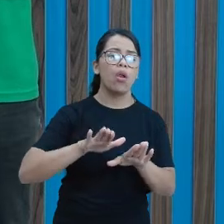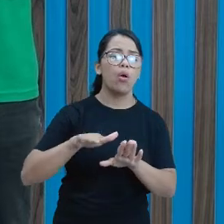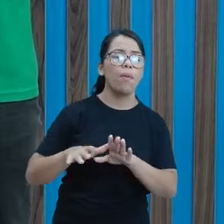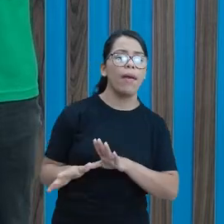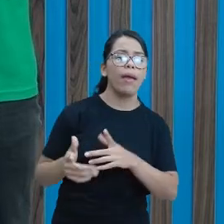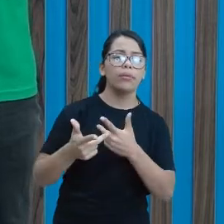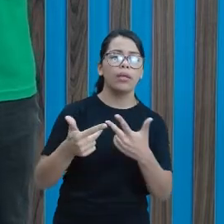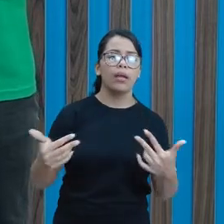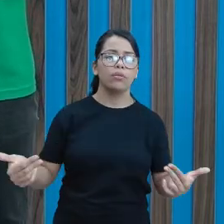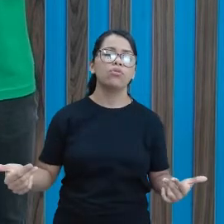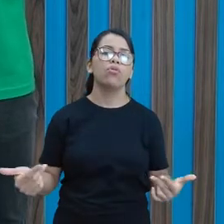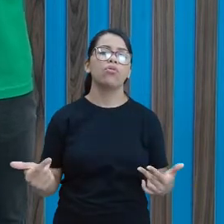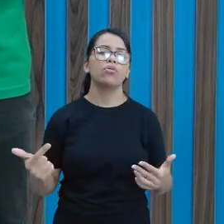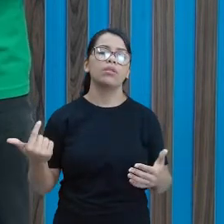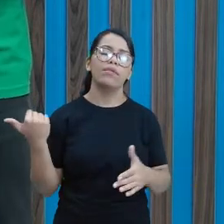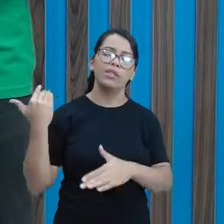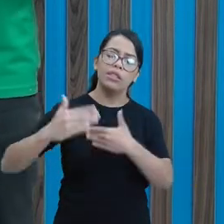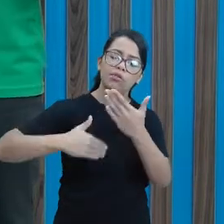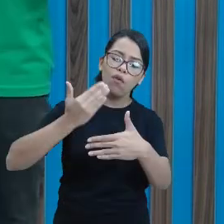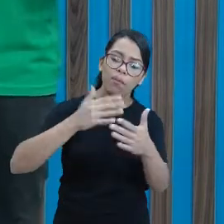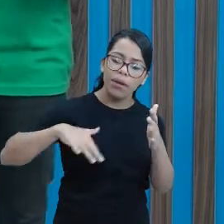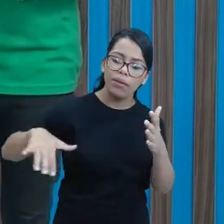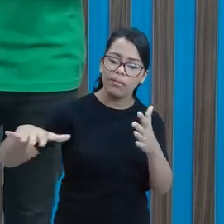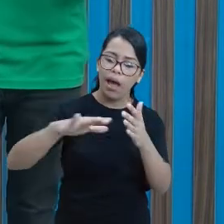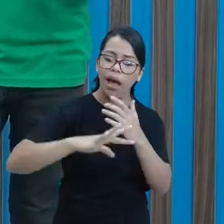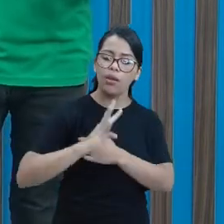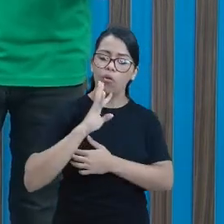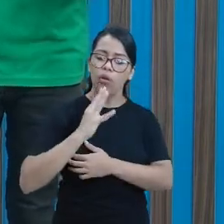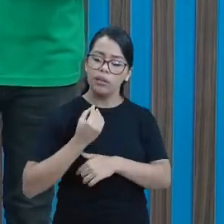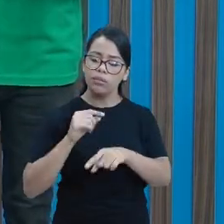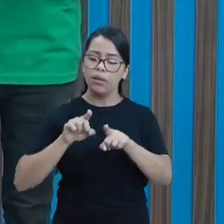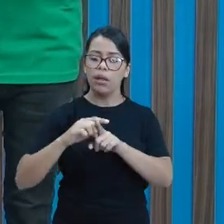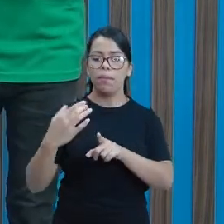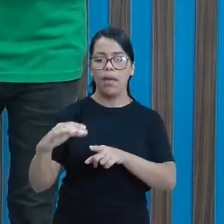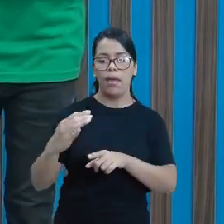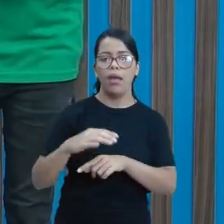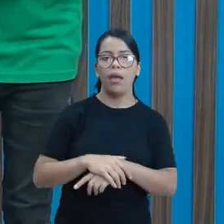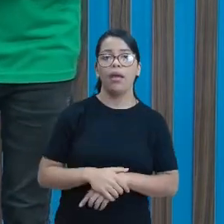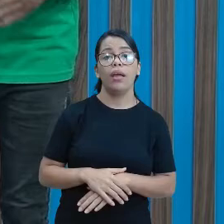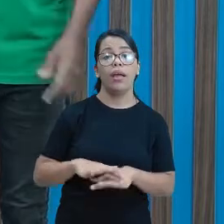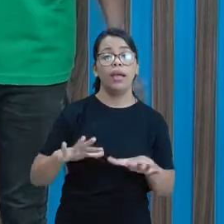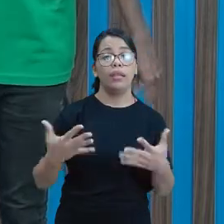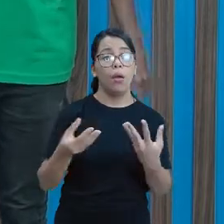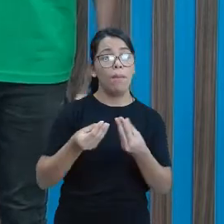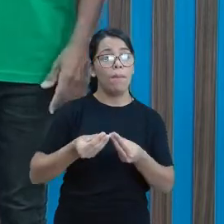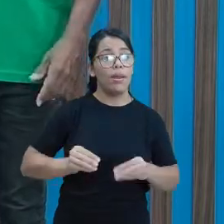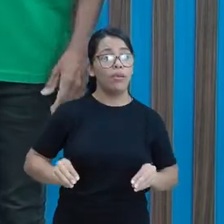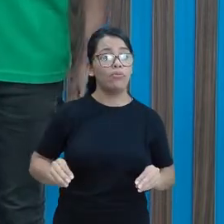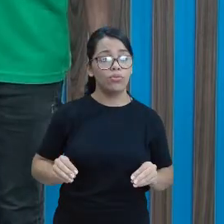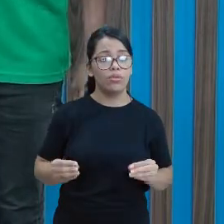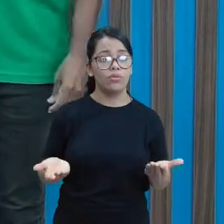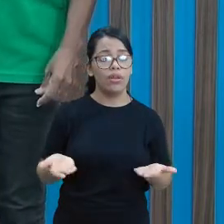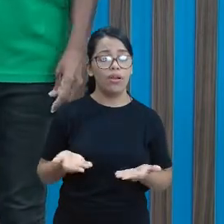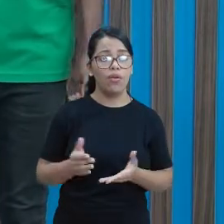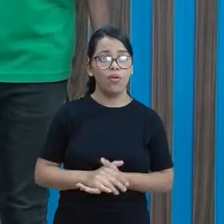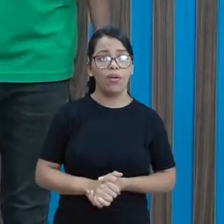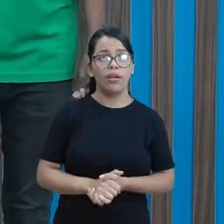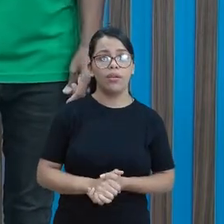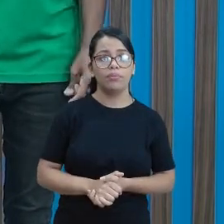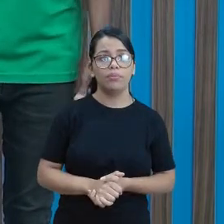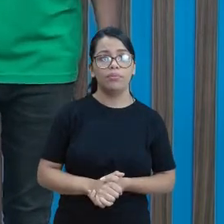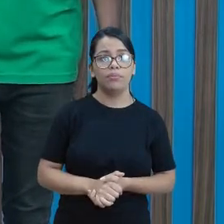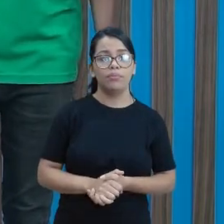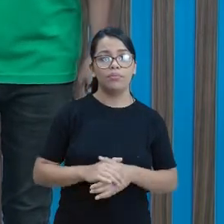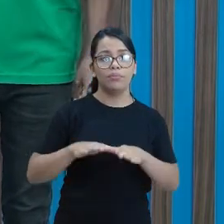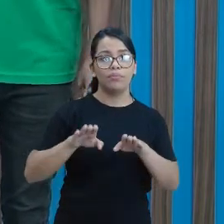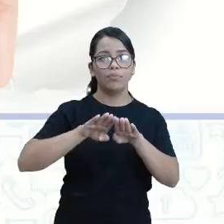campo científico e de conhecimento. Beleza, são as vantagens. Desvantagem, tá? Forma